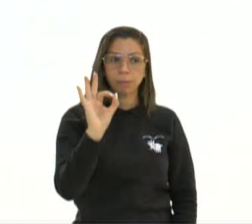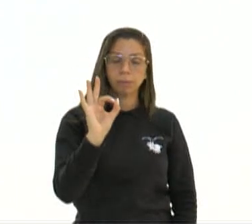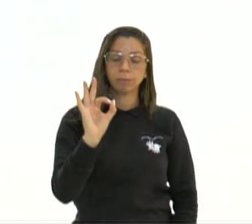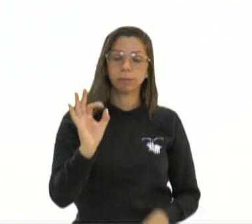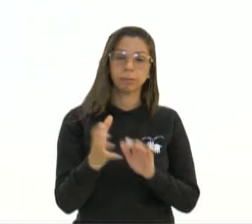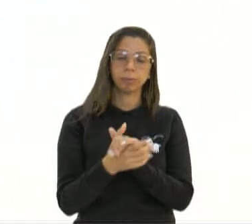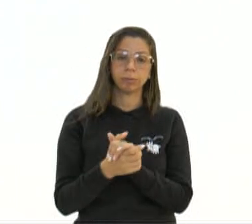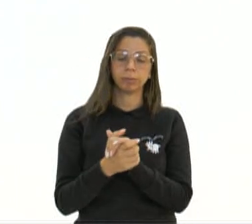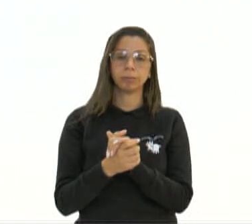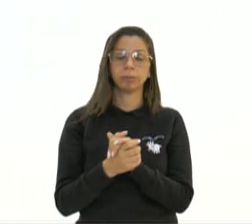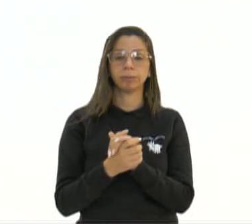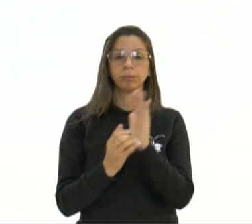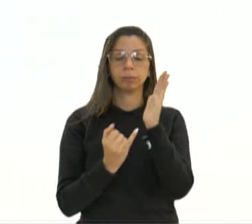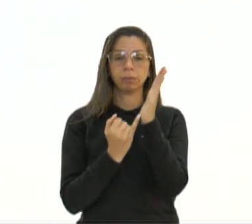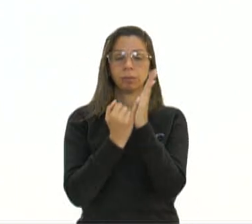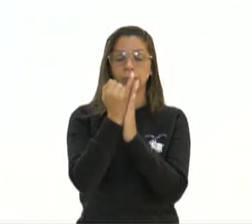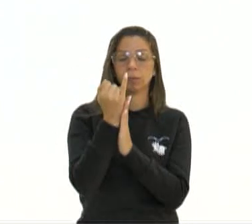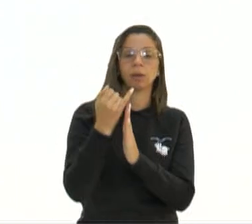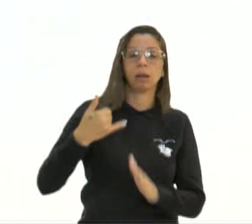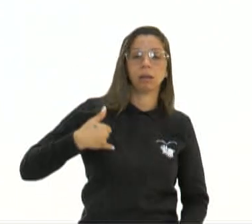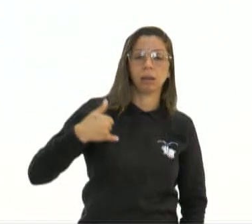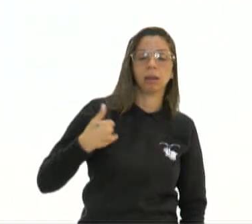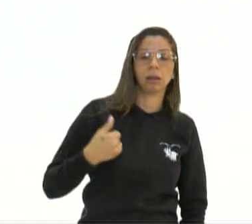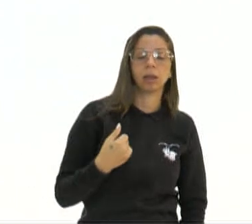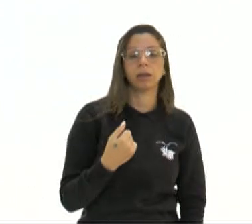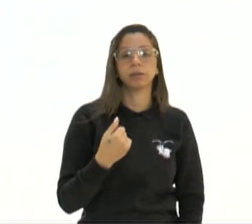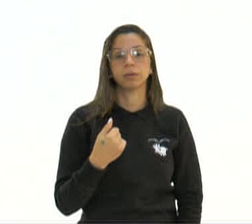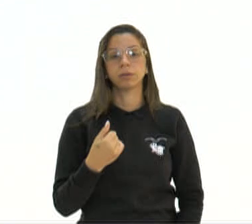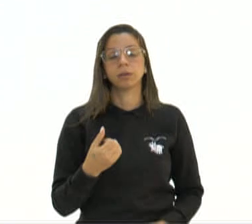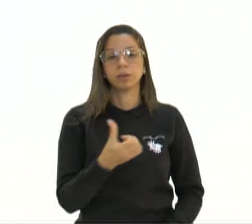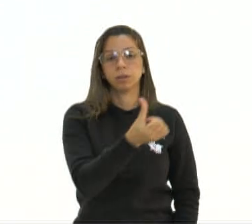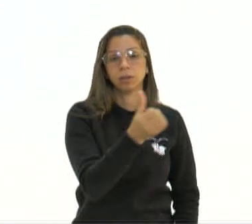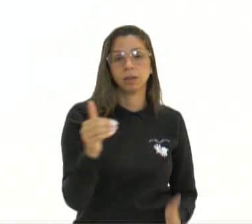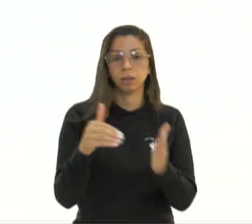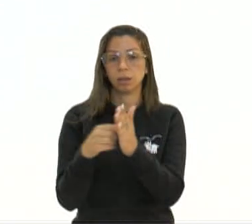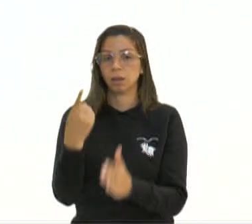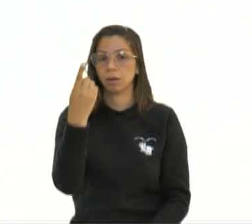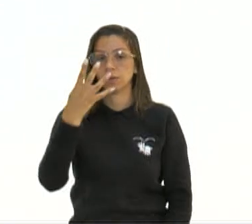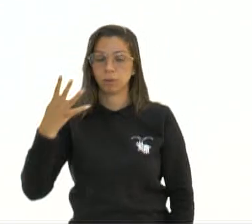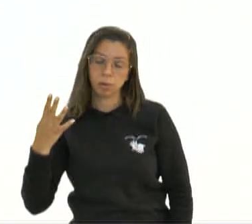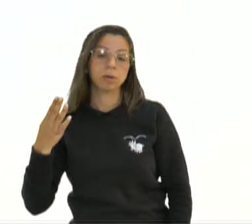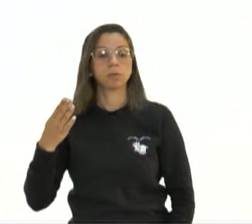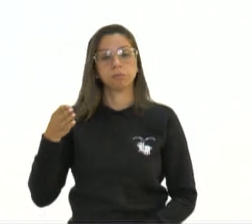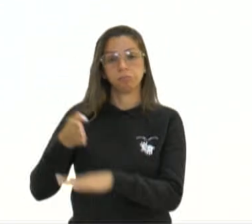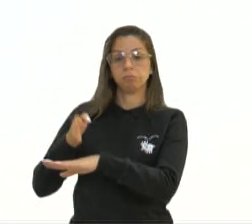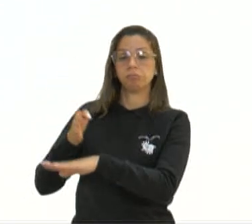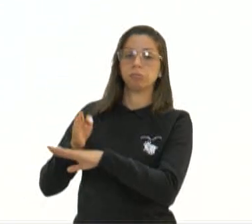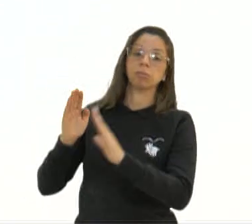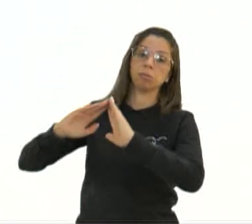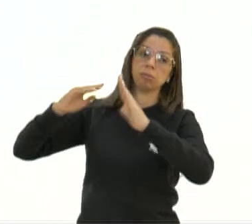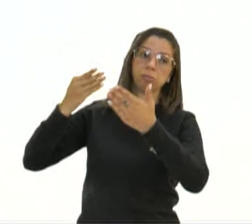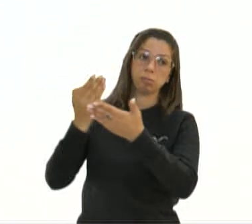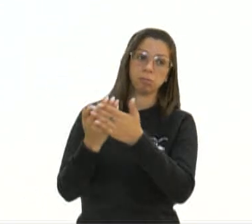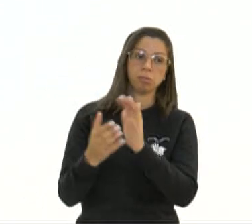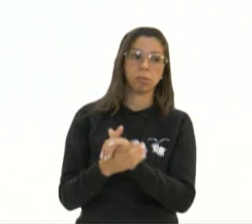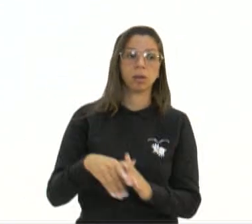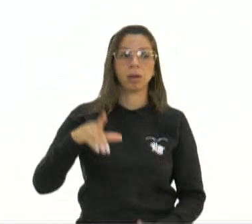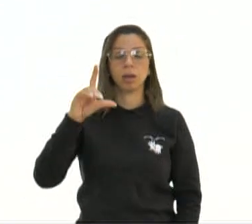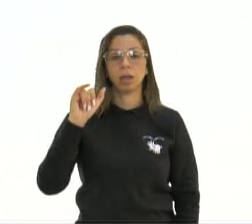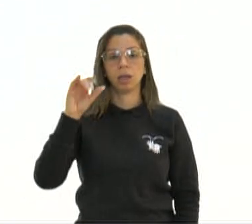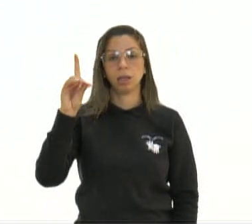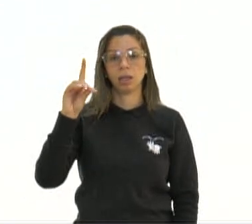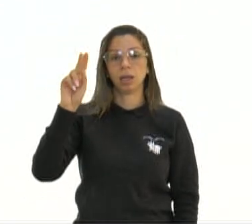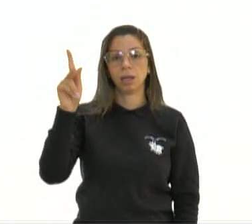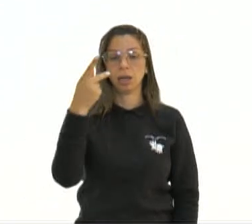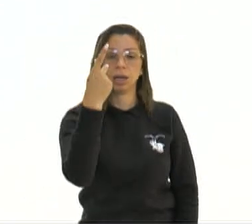da população de 6 a 14 anos está na escola. Tem o IDHM, lembra o que é o IDH? Índice de Desenvolvimento Humano. Como